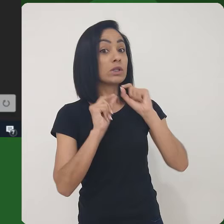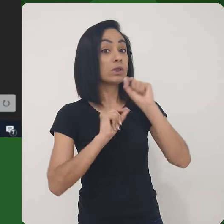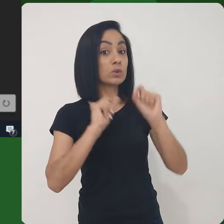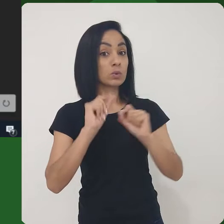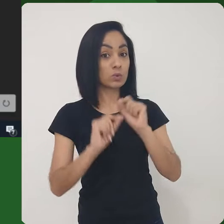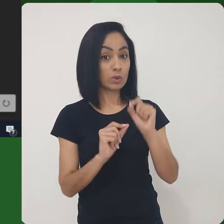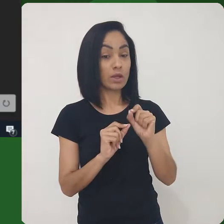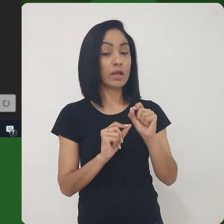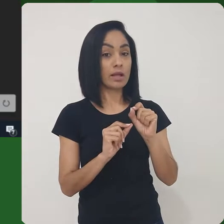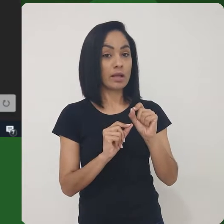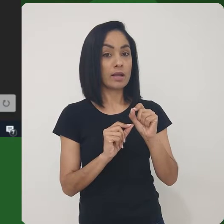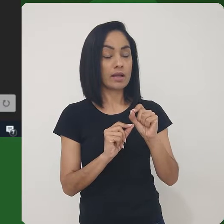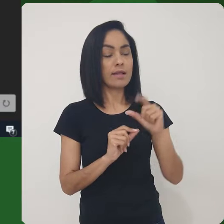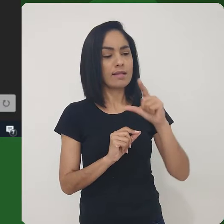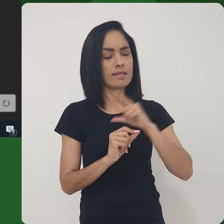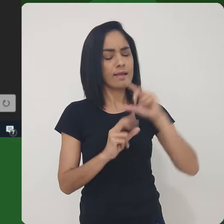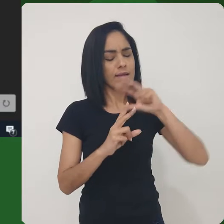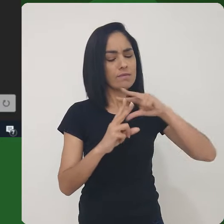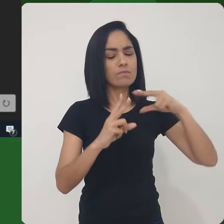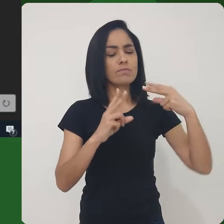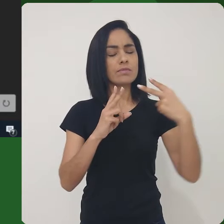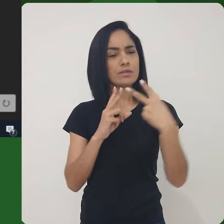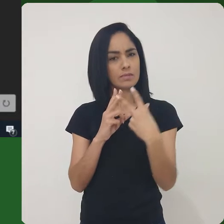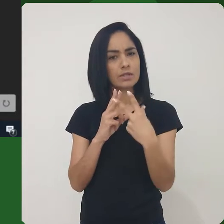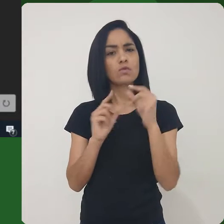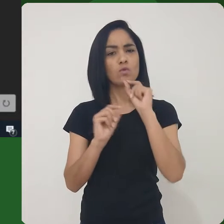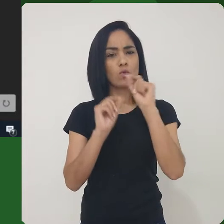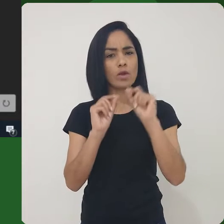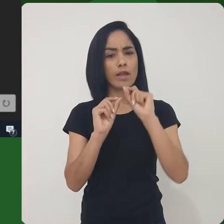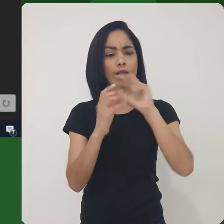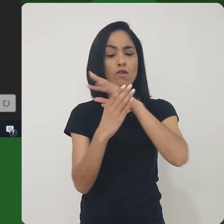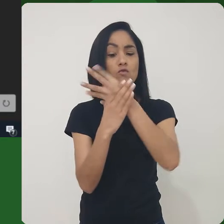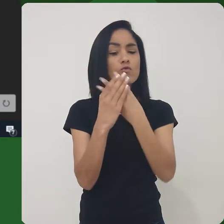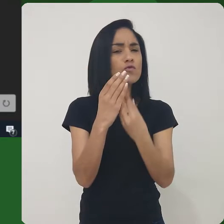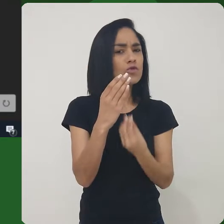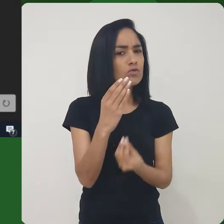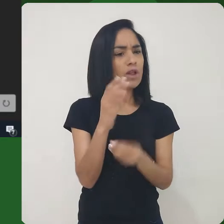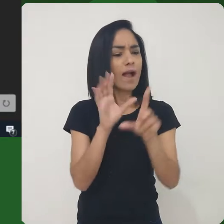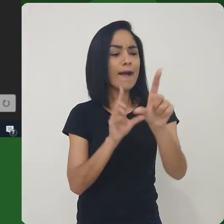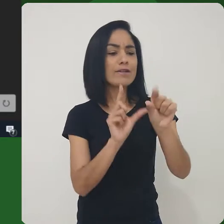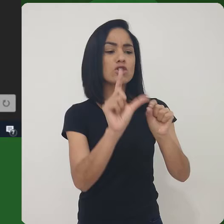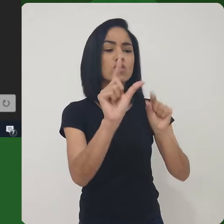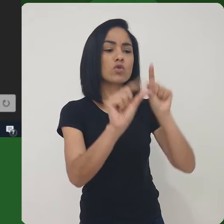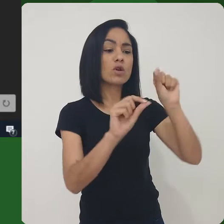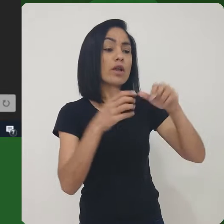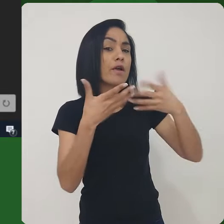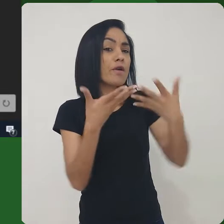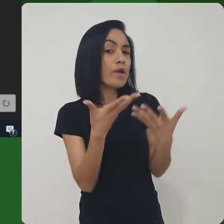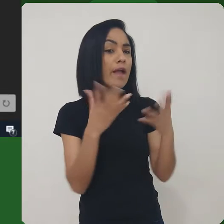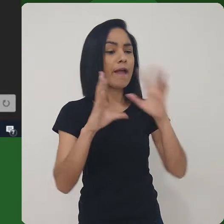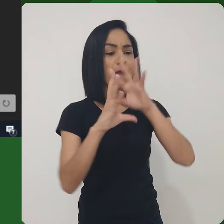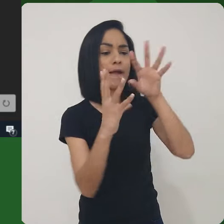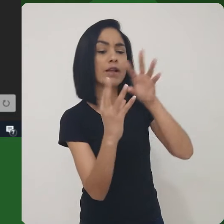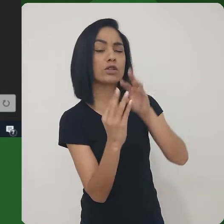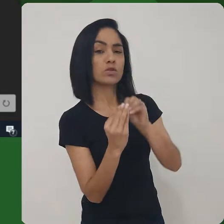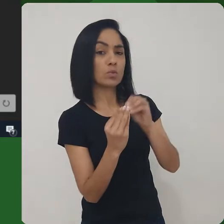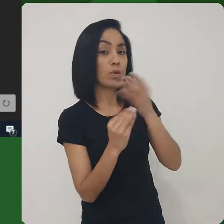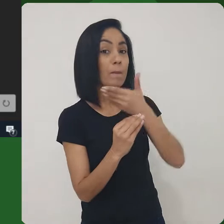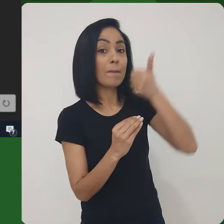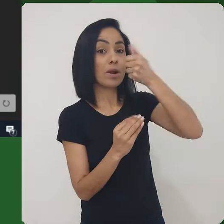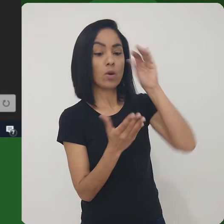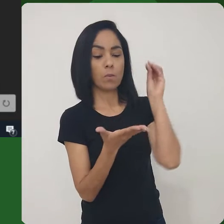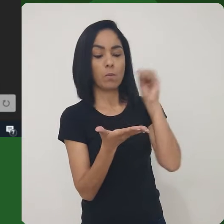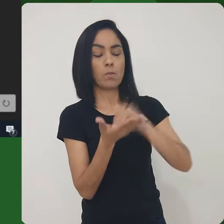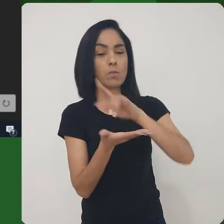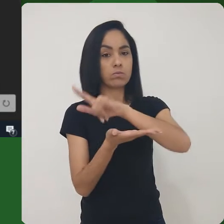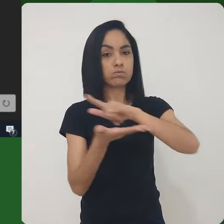tenha essa visão de filtrar, né, de conseguir resumir